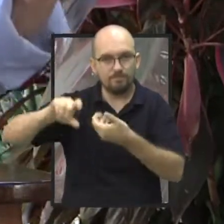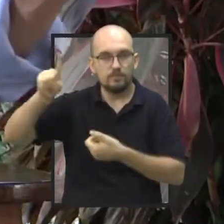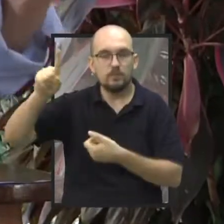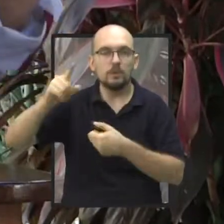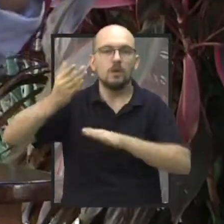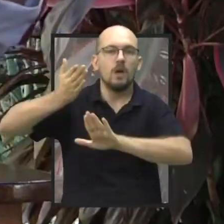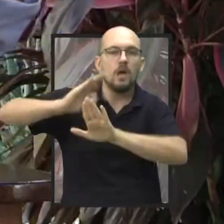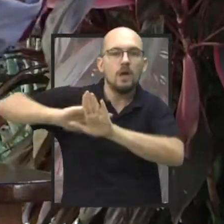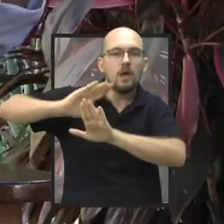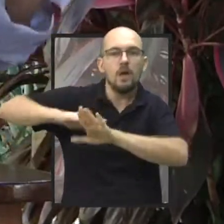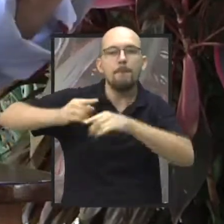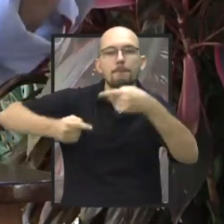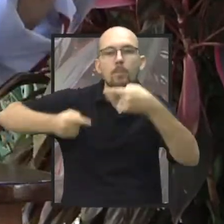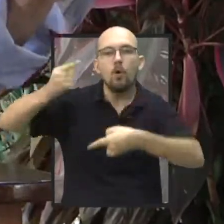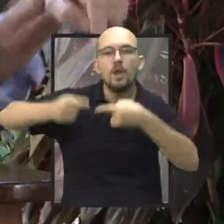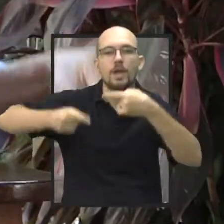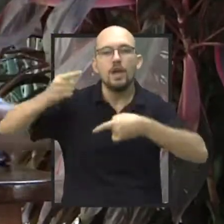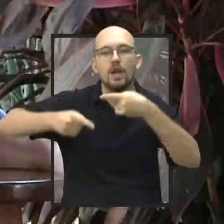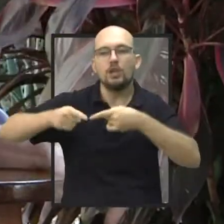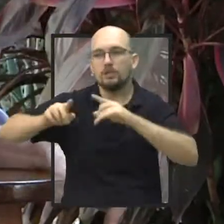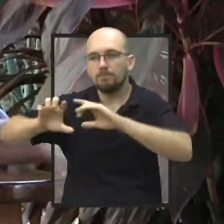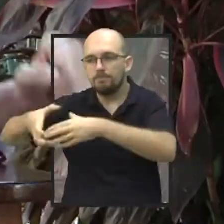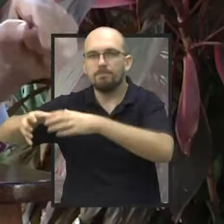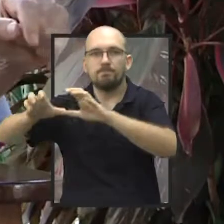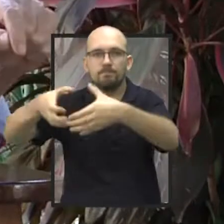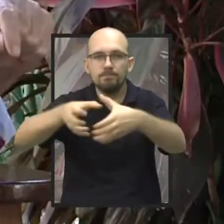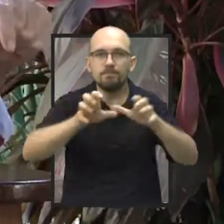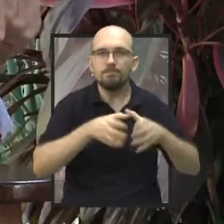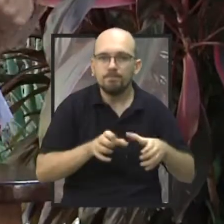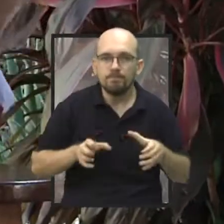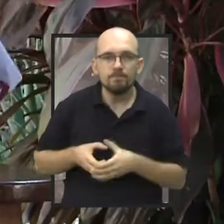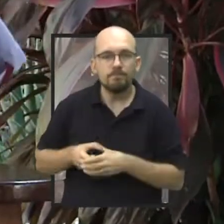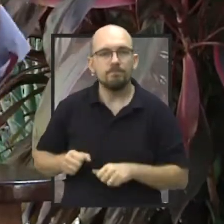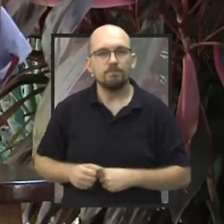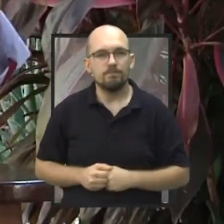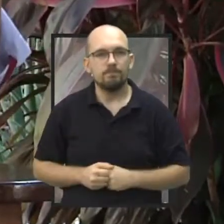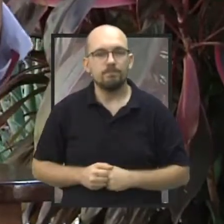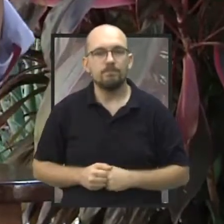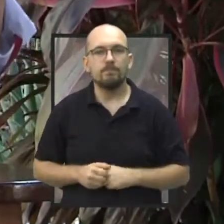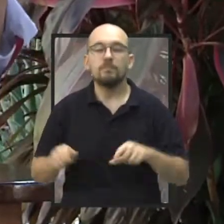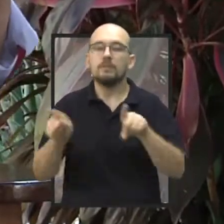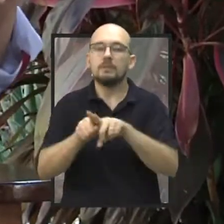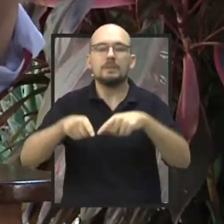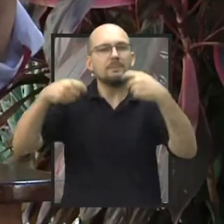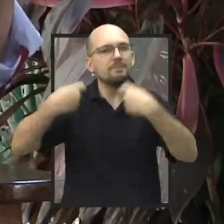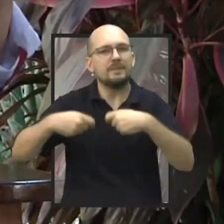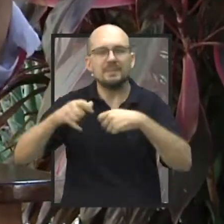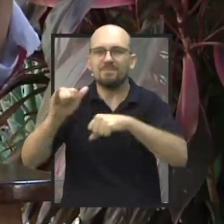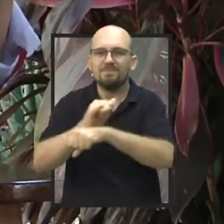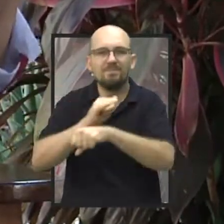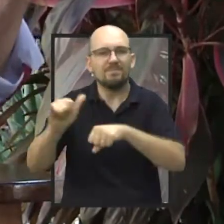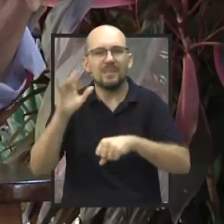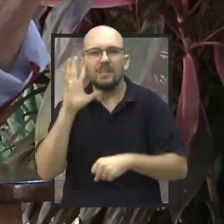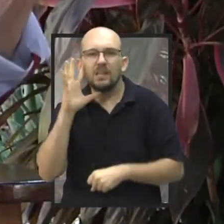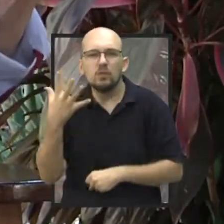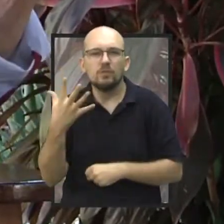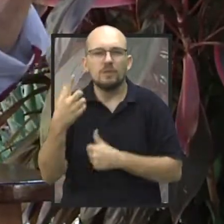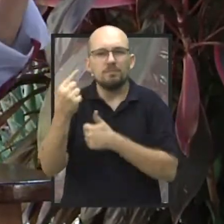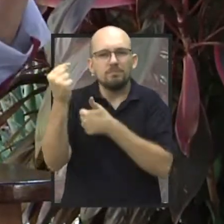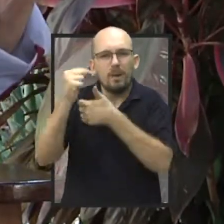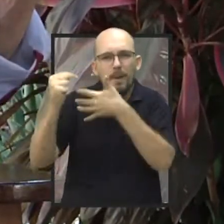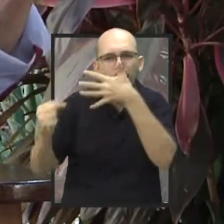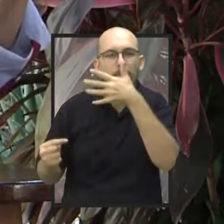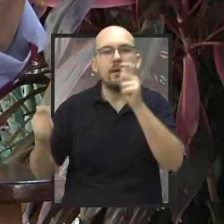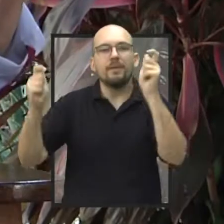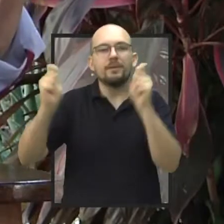ideologias políticas estanques. É necessário uma série de providências para que haja